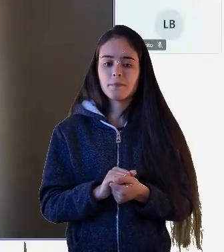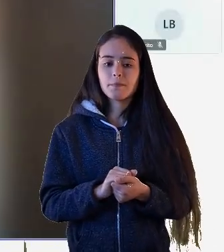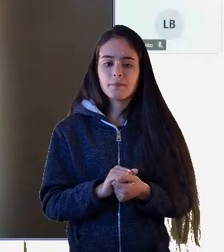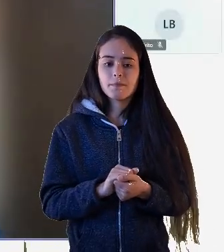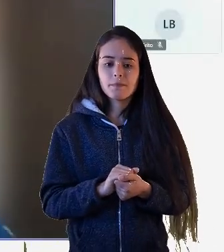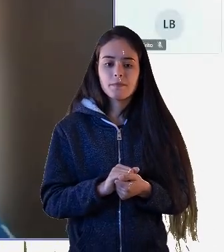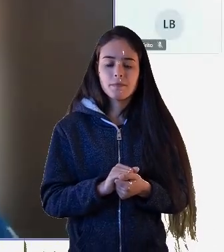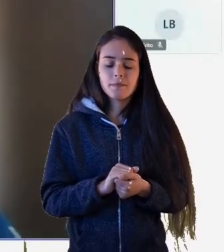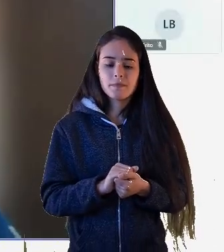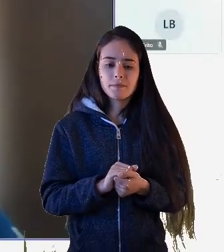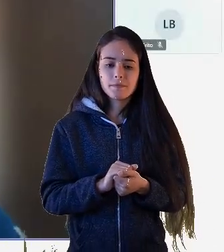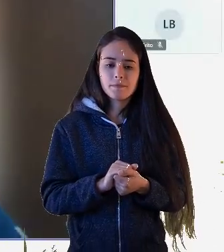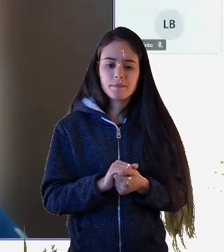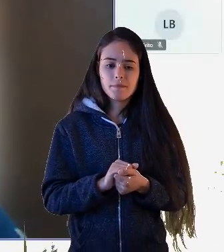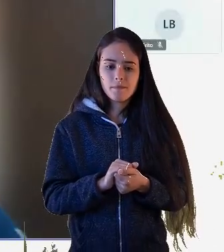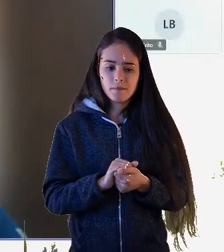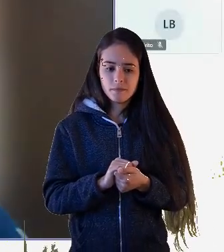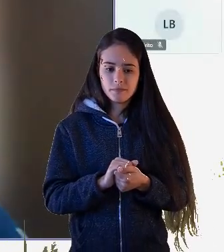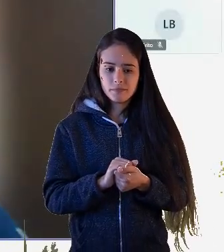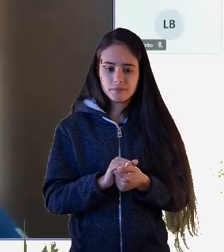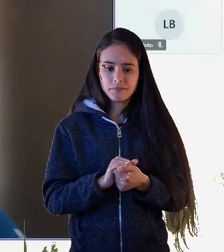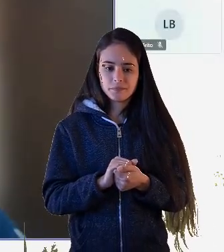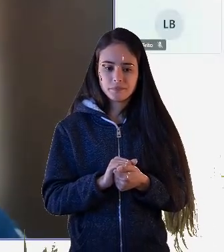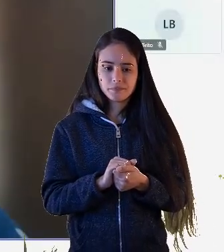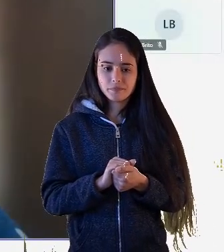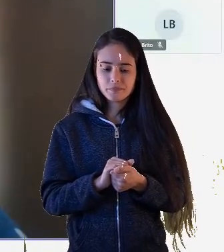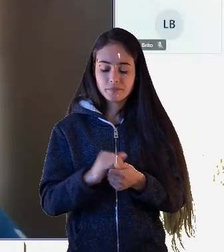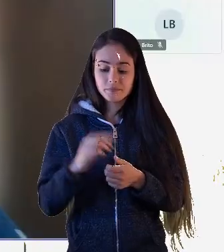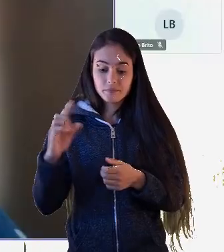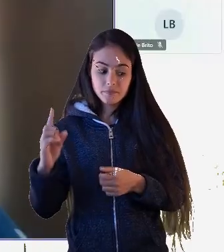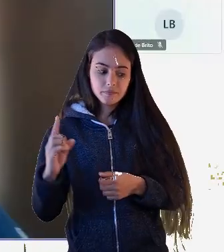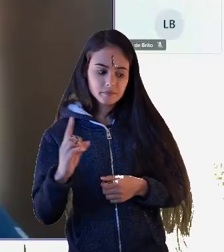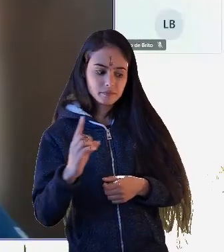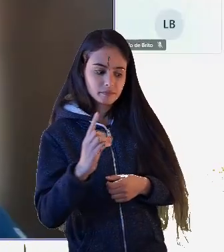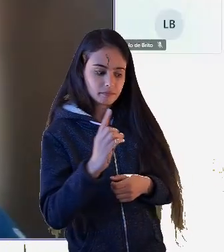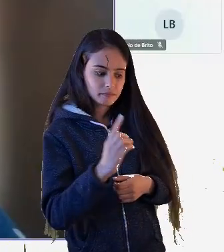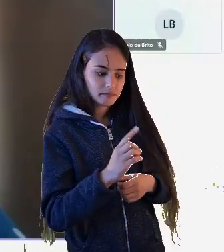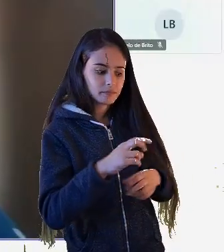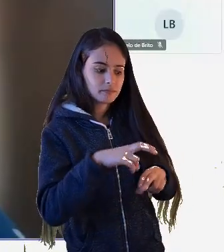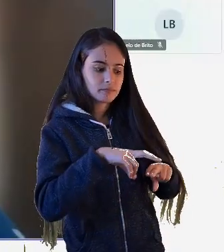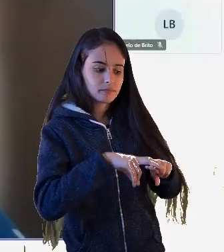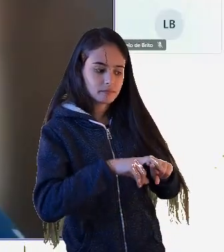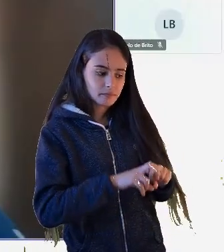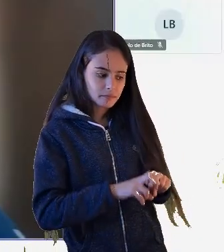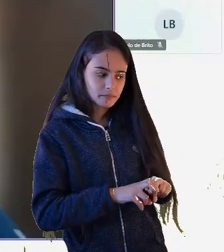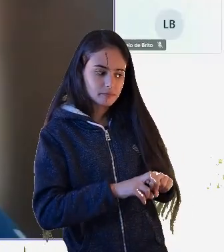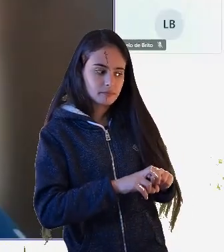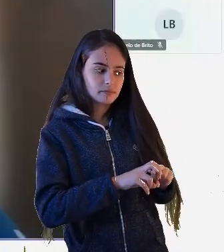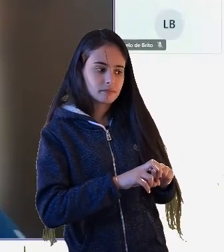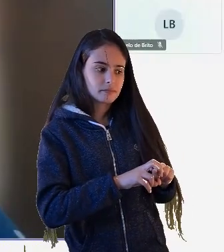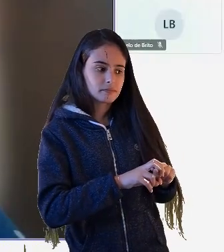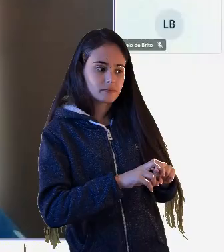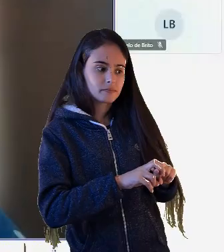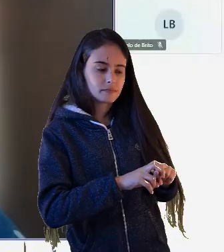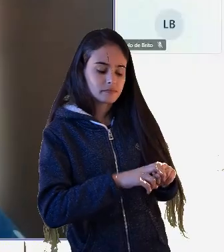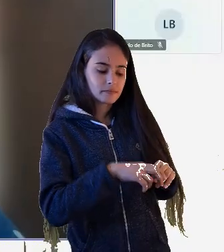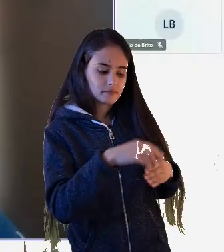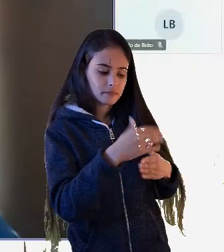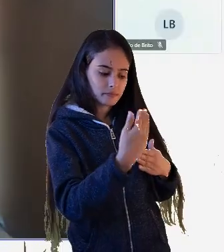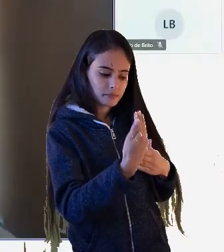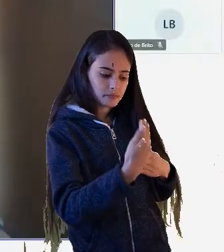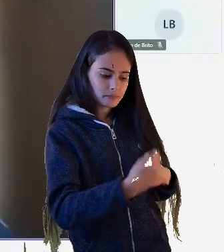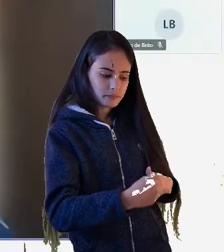né? Unidunité, de jeito nenhum, né? São olhados os traços mesmo, né? Das pessoas,